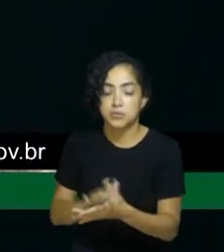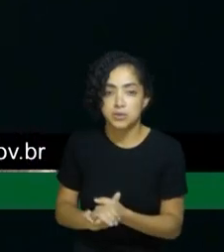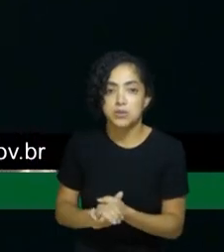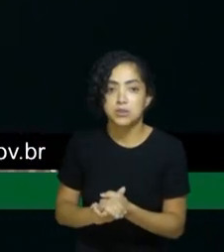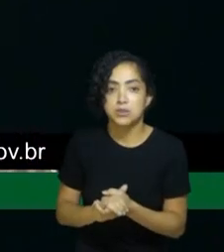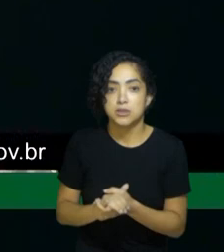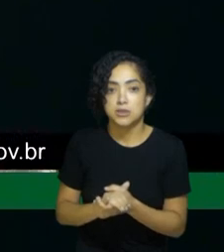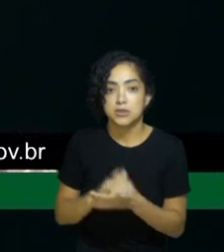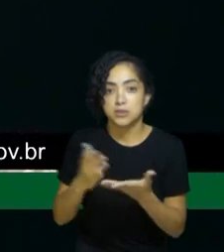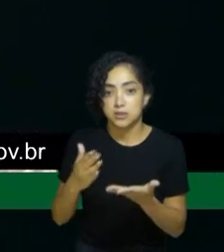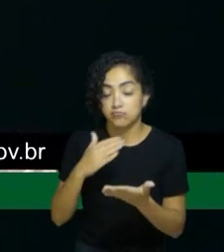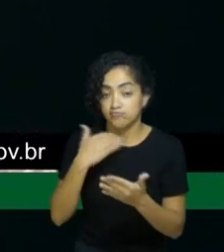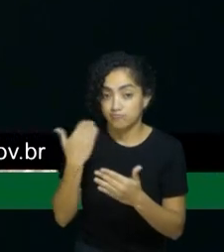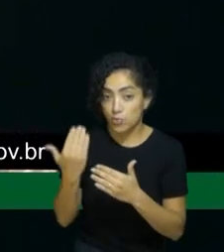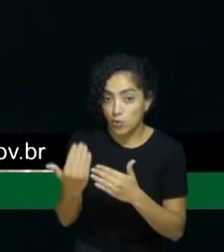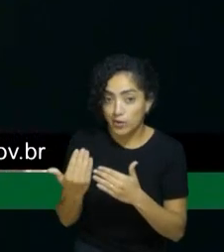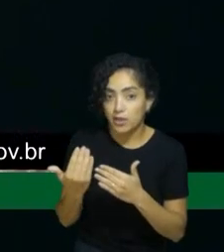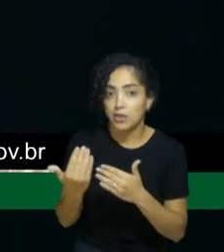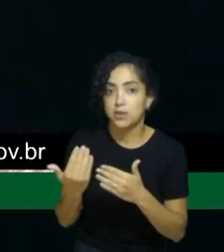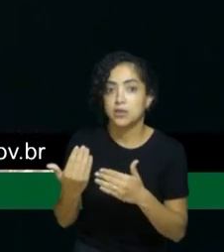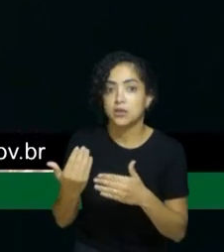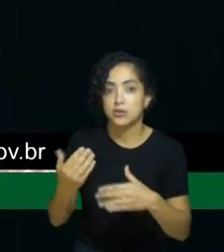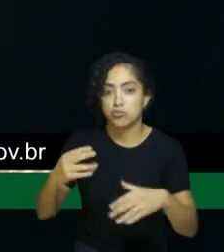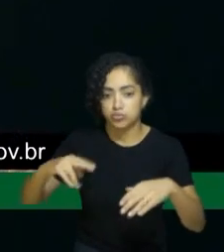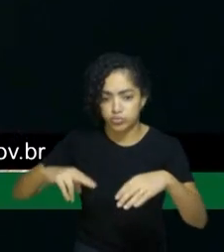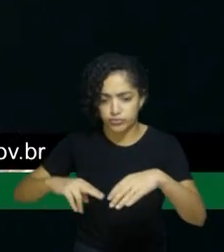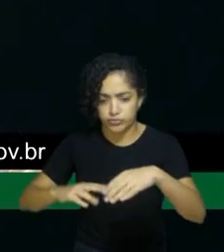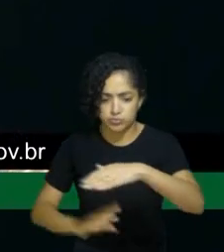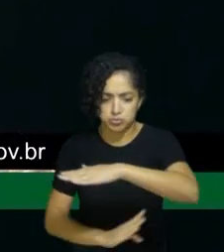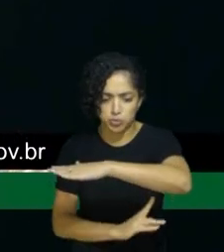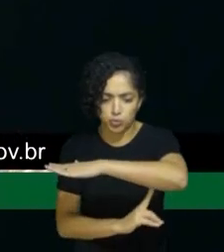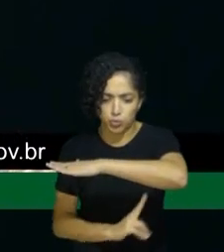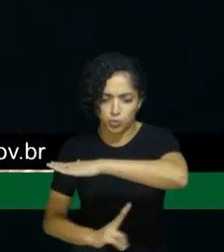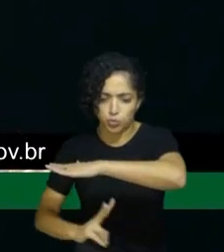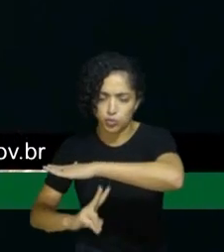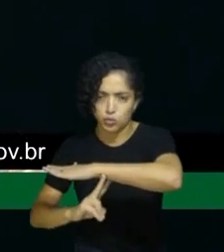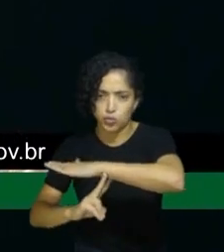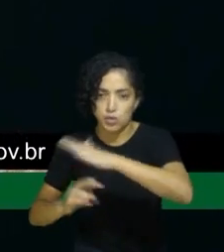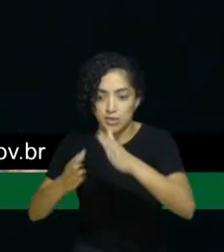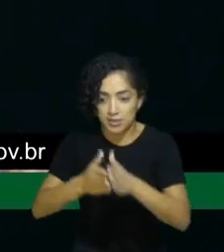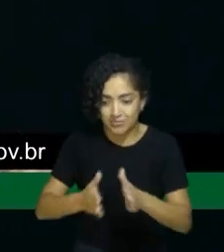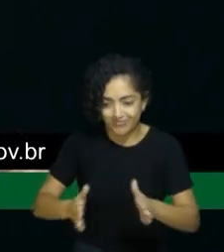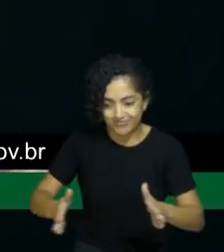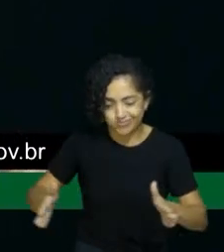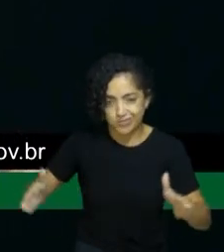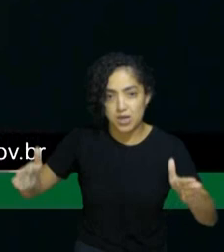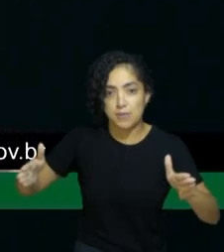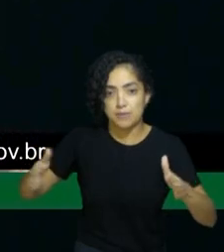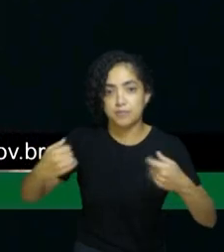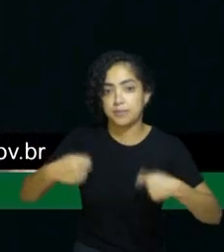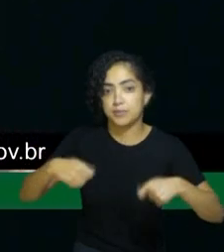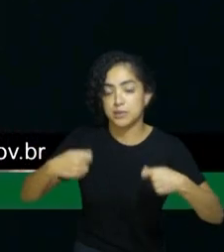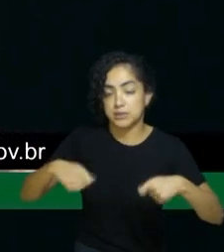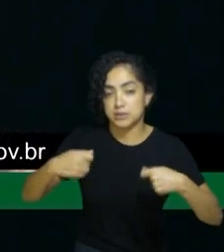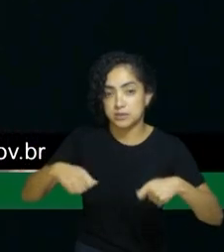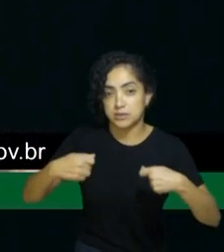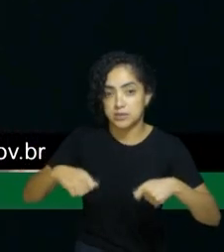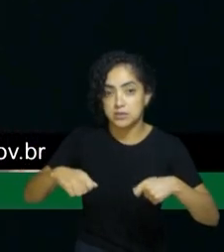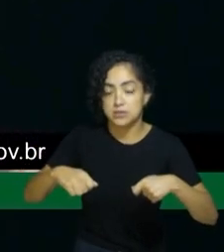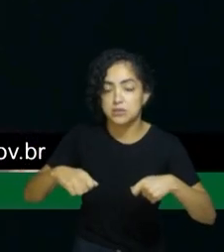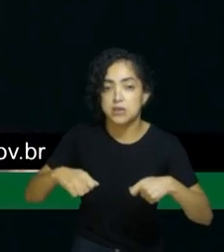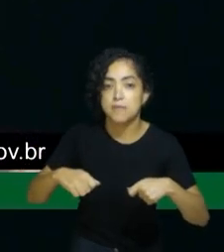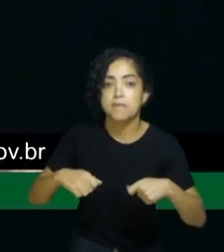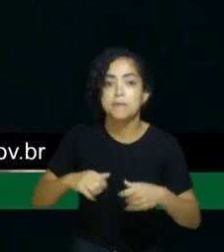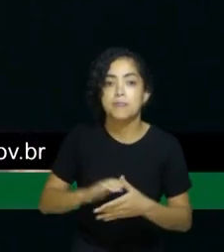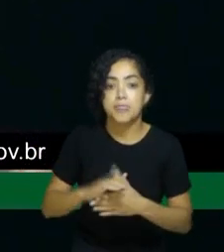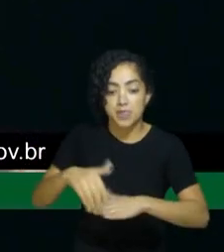e veio a óbito passou por debaixo de uma ponte que precisa de um alargamento na rua Elsa Pacheco perdão Rubens